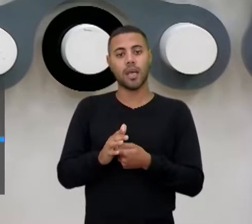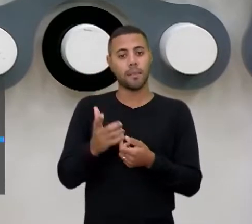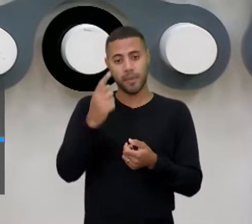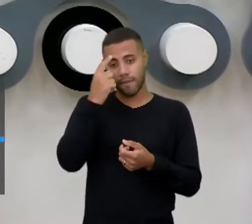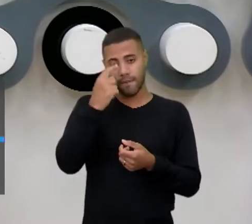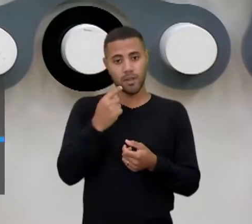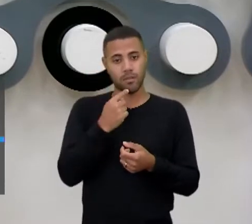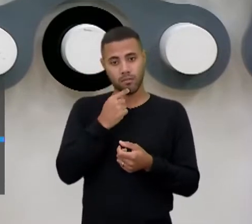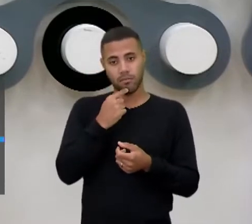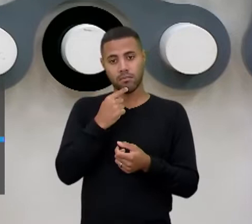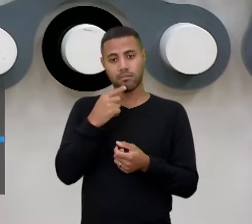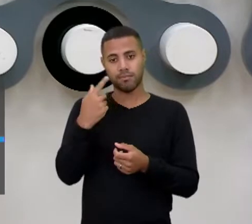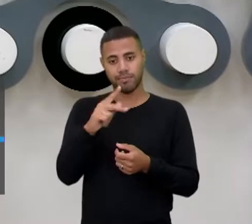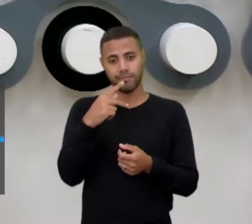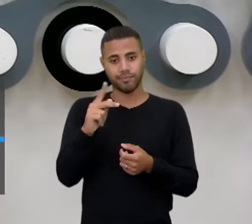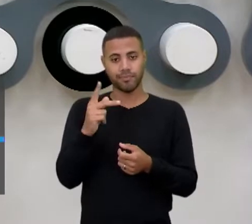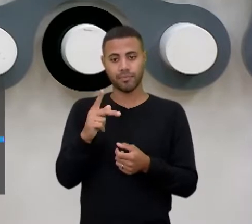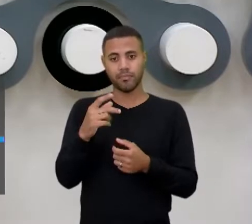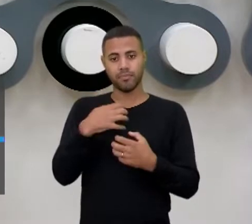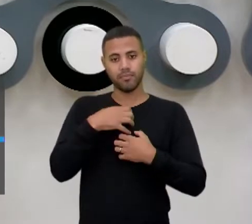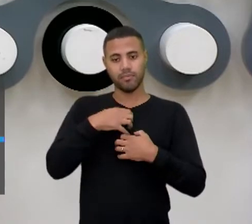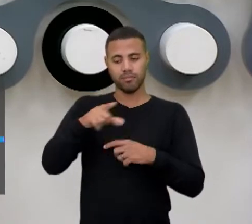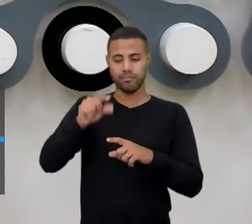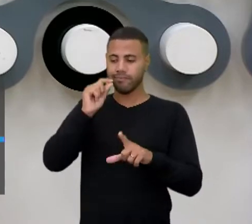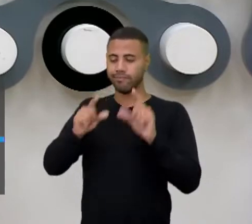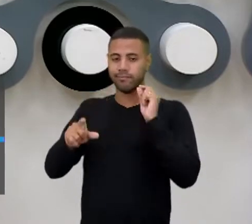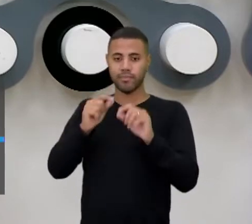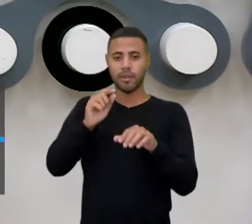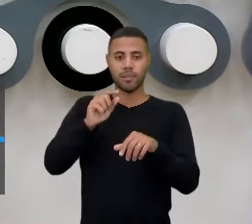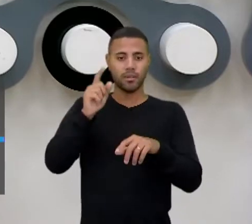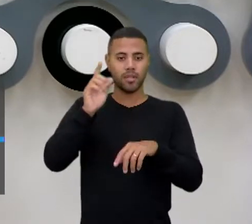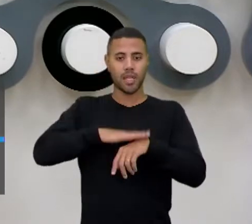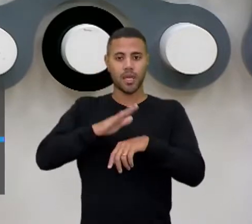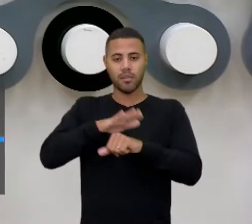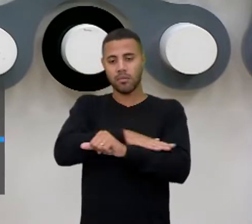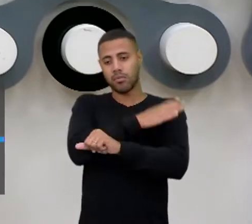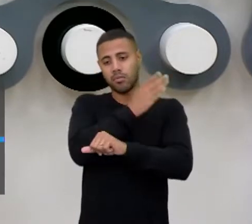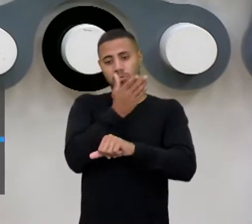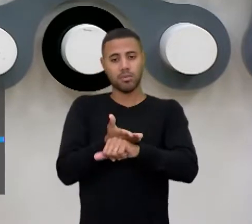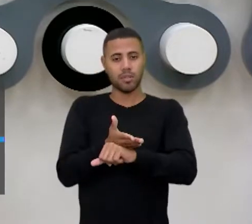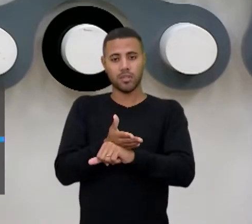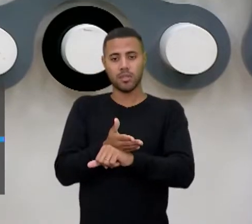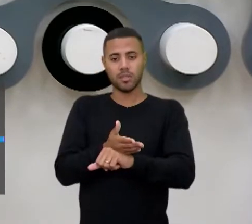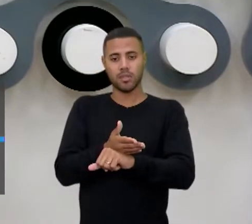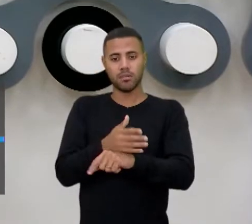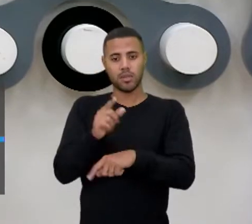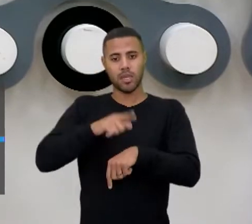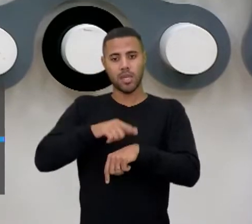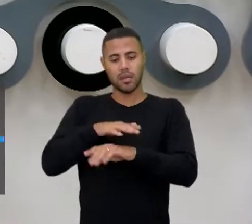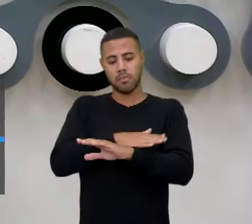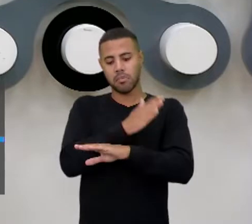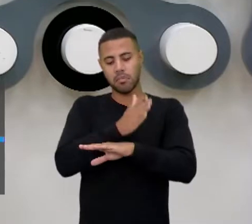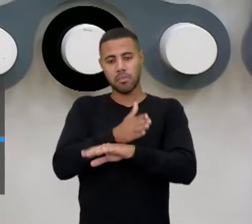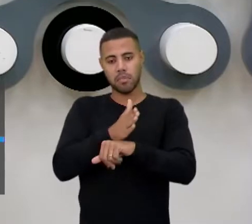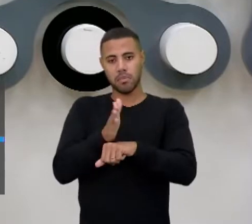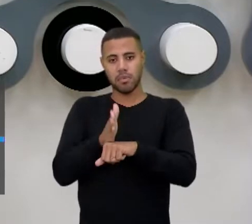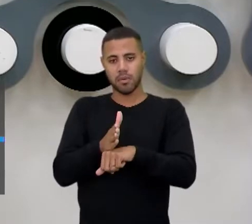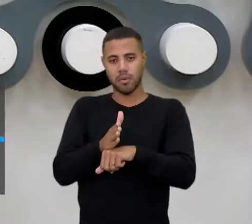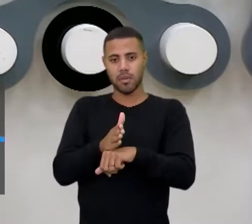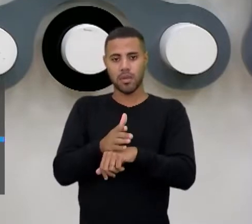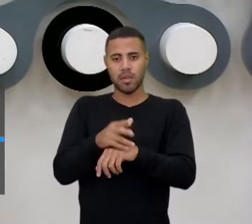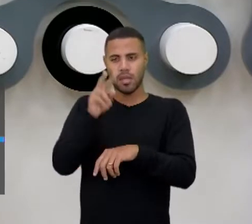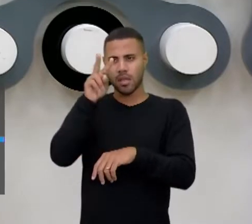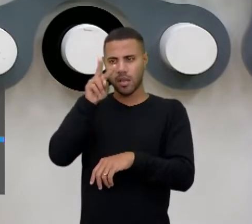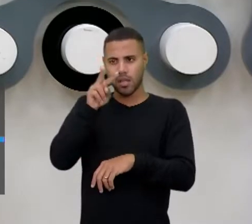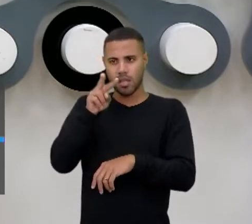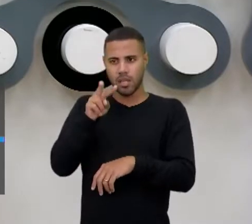que é o seu perfil, pelas escolhas que você faz. Você ficou um tempo, alguns segundos lendo uma matéria, um meme, pronto, ele já